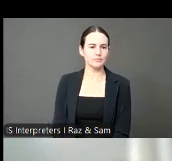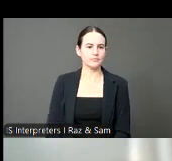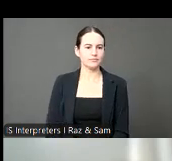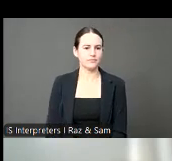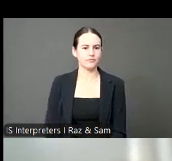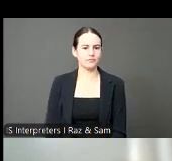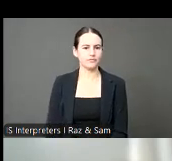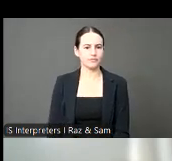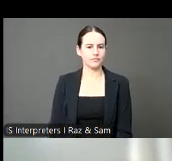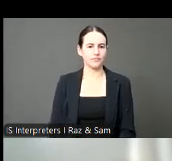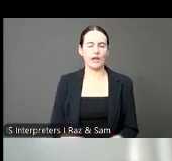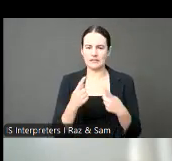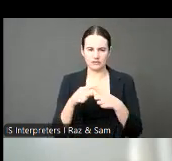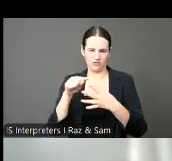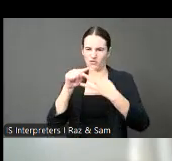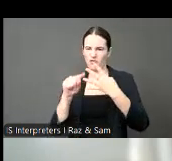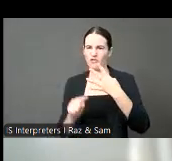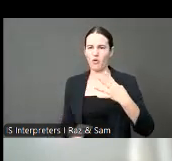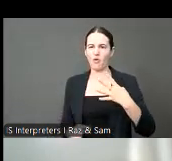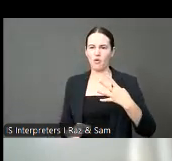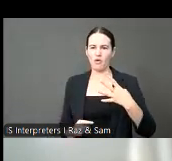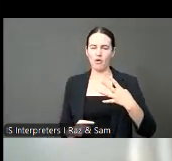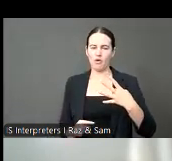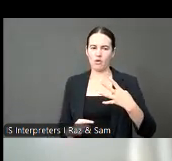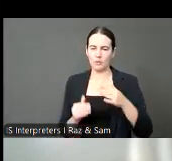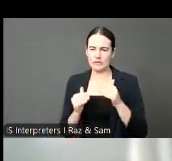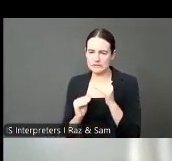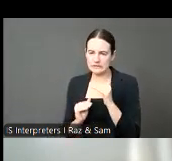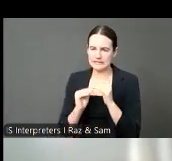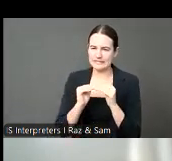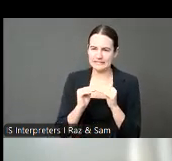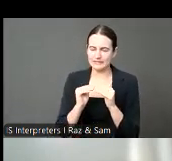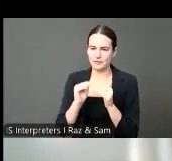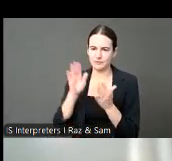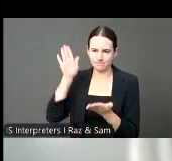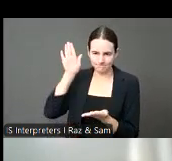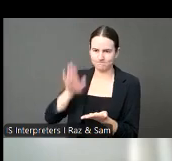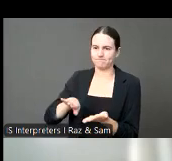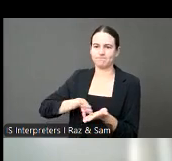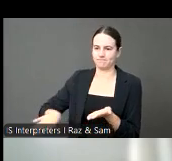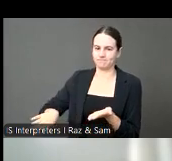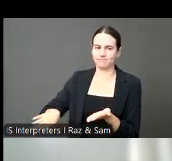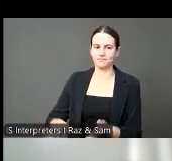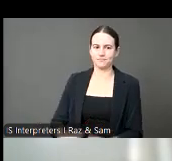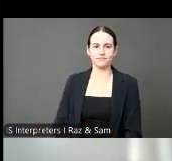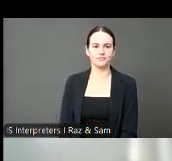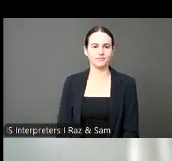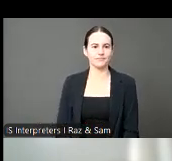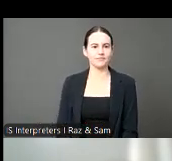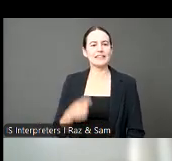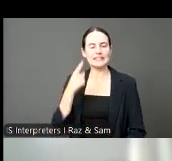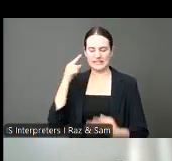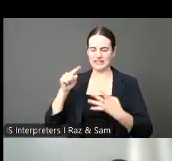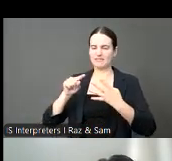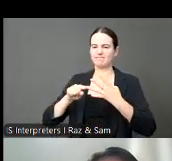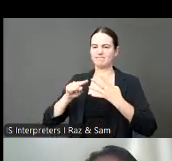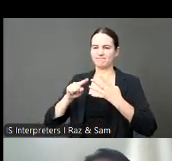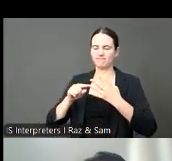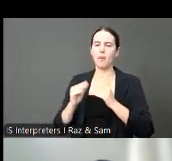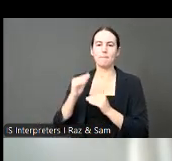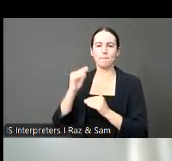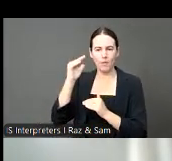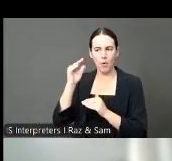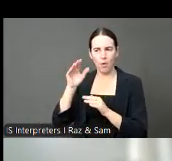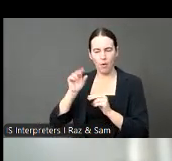tracoma, que também tem um controle muito avançado, e temos ainda algumas áreas indígenas a serem trabalhadas com um olhar mais específico, e a oncocercose,